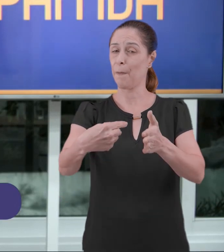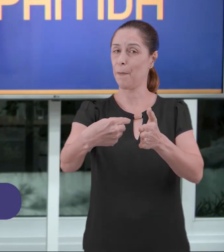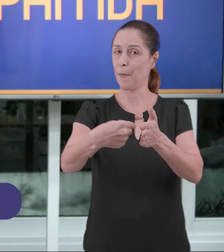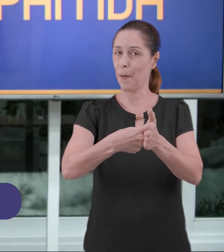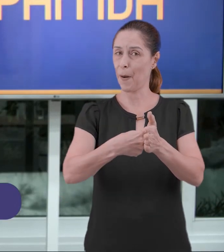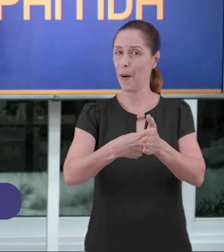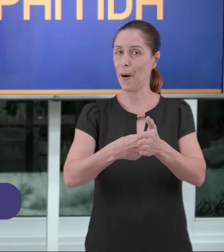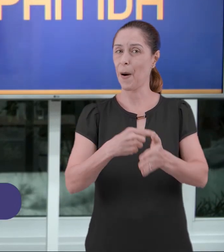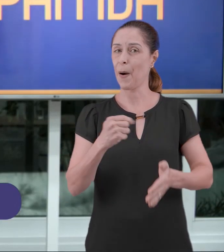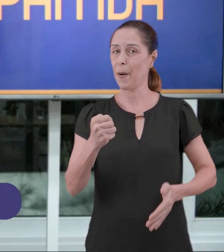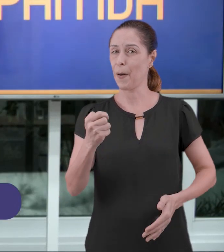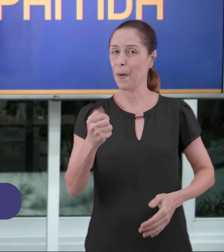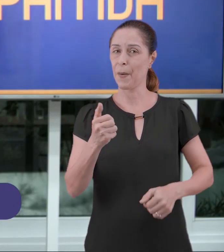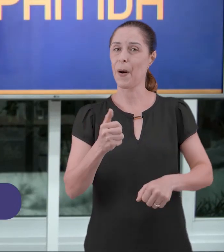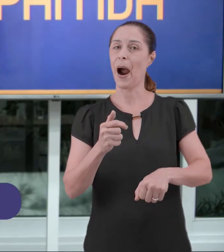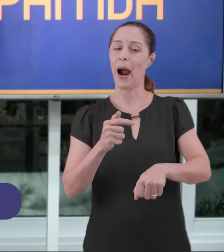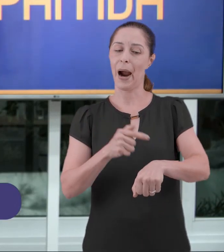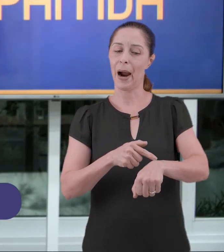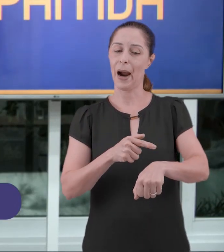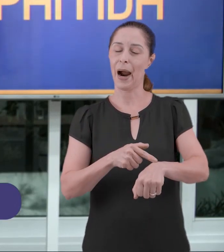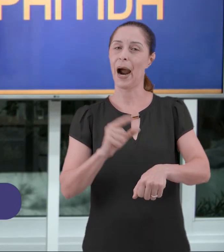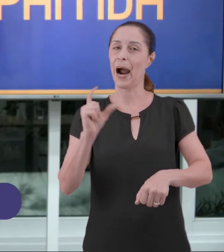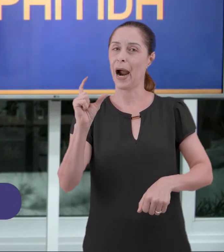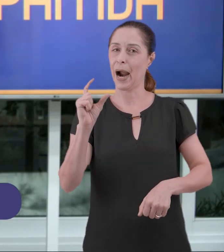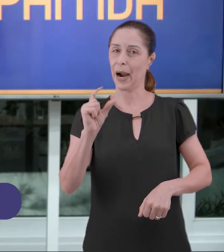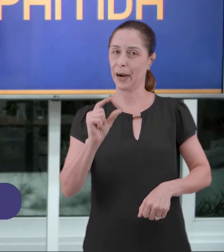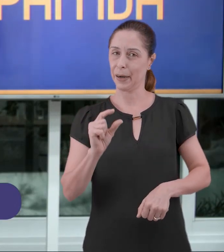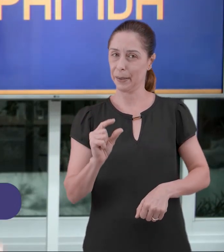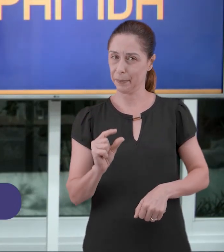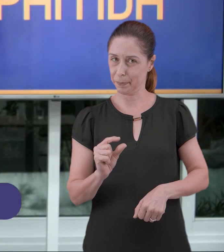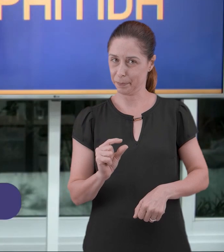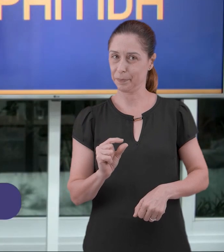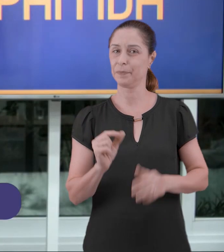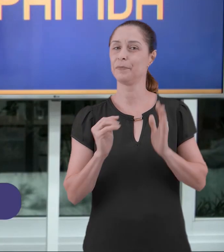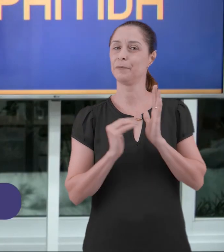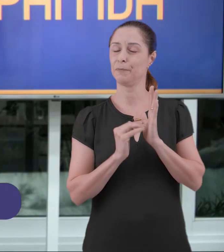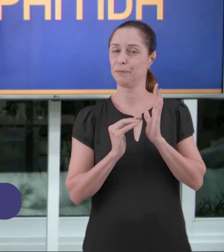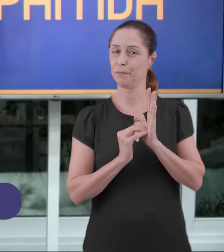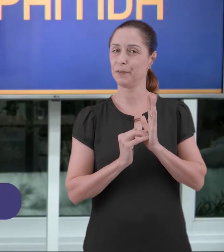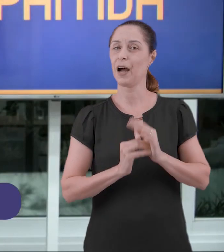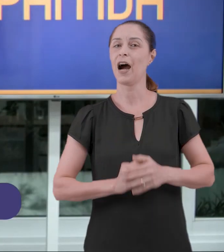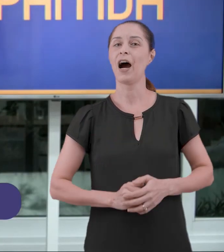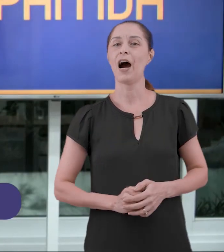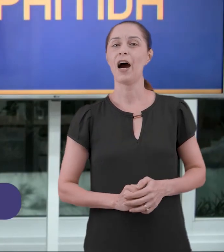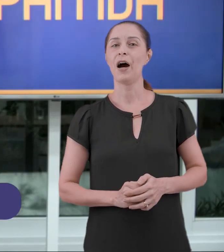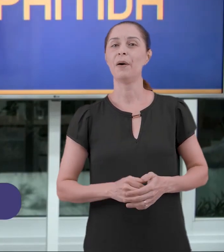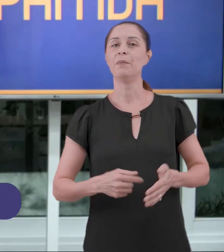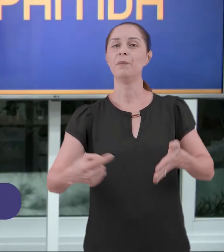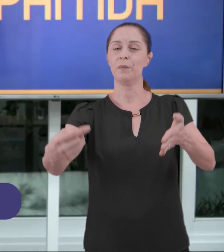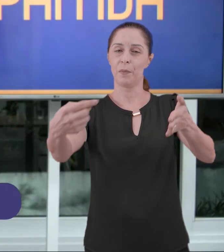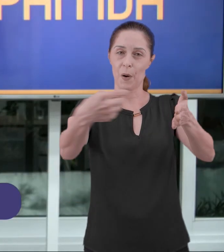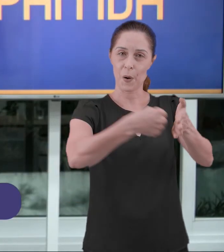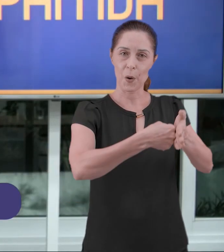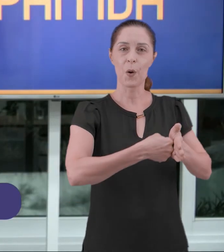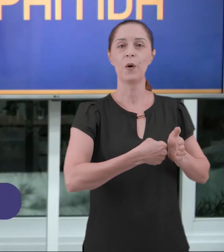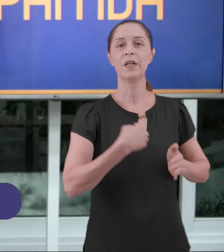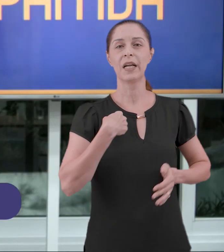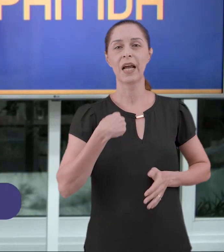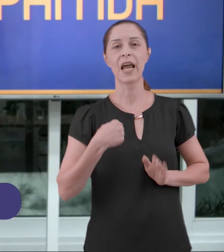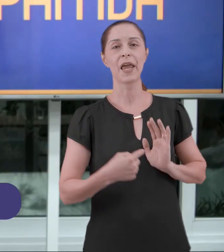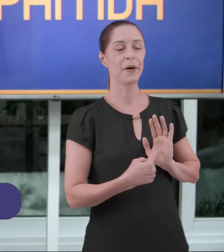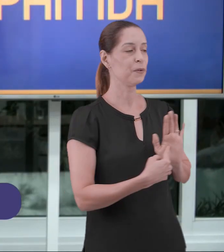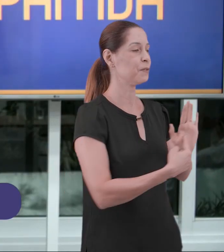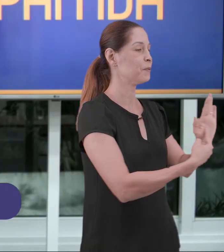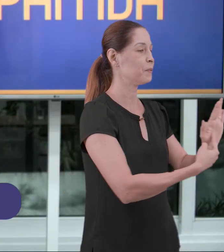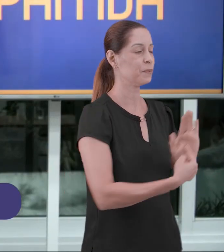final aqui, mas ainda dá tempo, né? Se quiser mandar uma pergunta para a Eliana. A Eliana, ela é membro da Igreja Presbiteriana de Pinheiros.